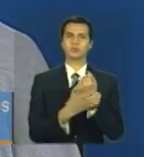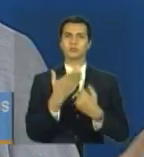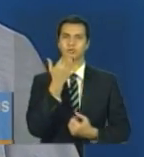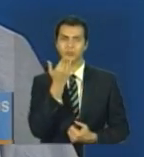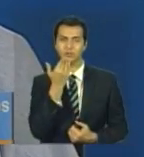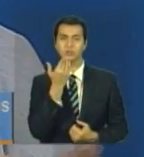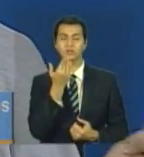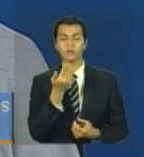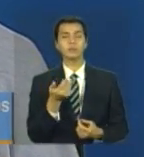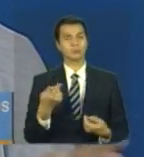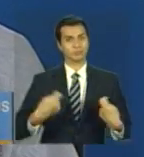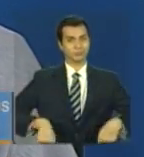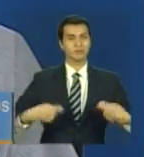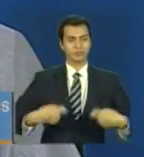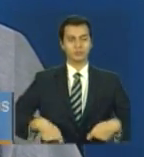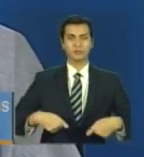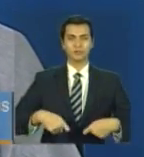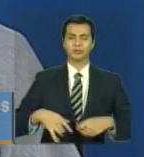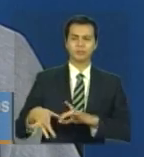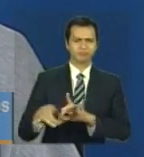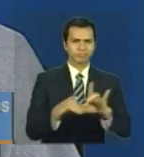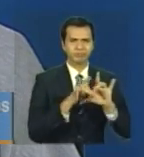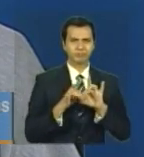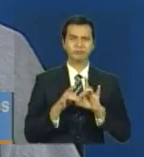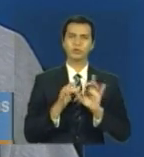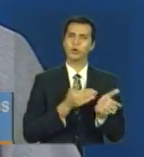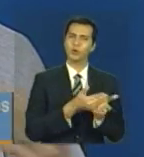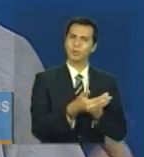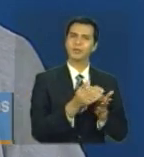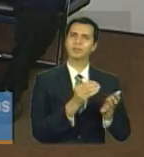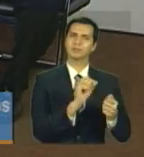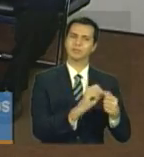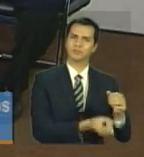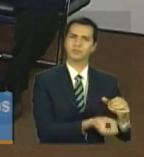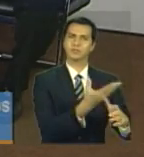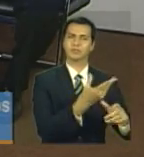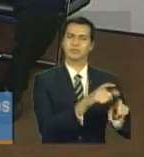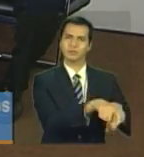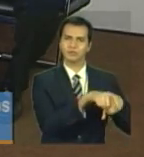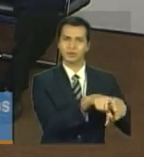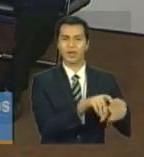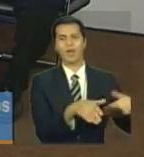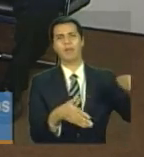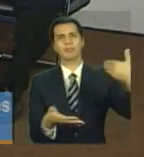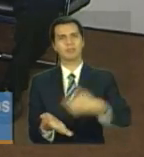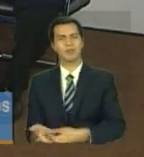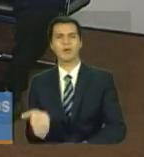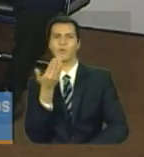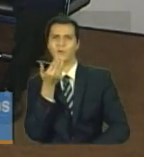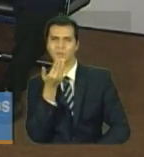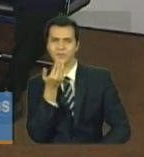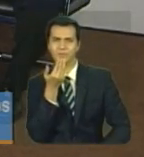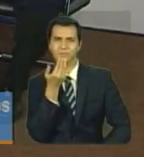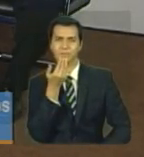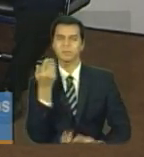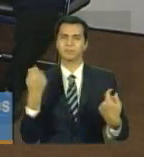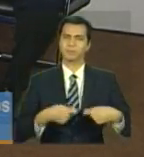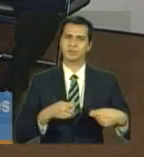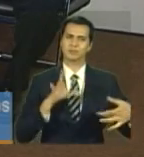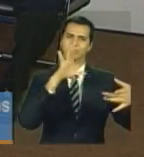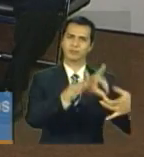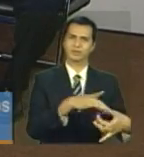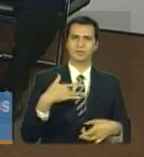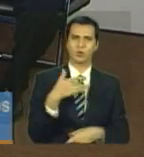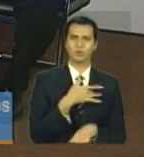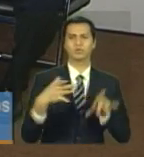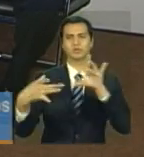esses componentes que a gente falou, que vai desde a produção até o consumo de alimentos, passando aí pela rede de educação, pela rede de saúde, porque é no município que a